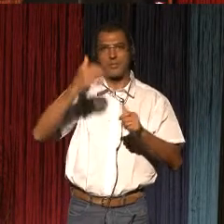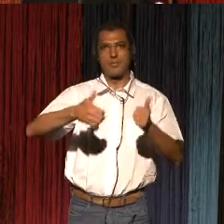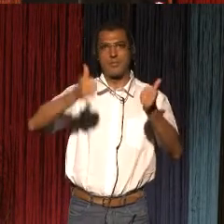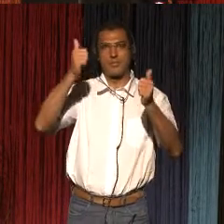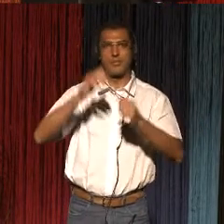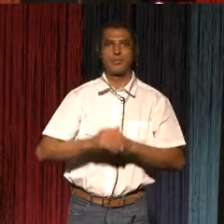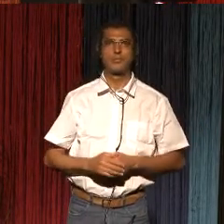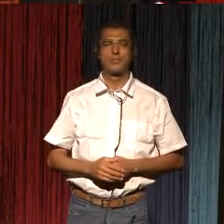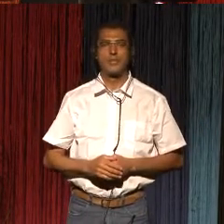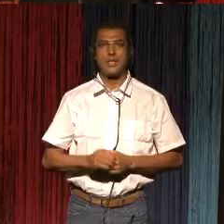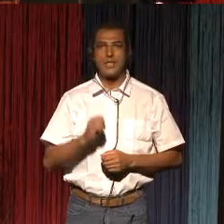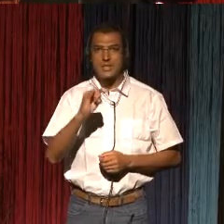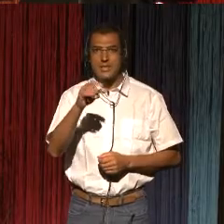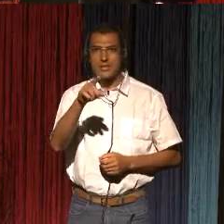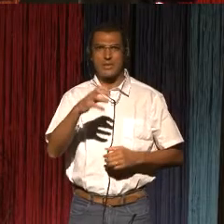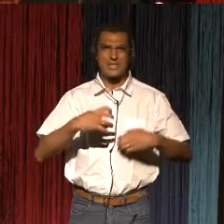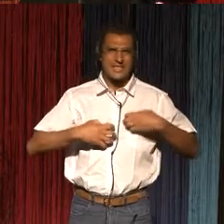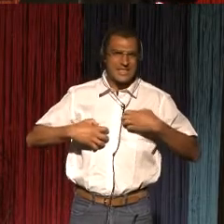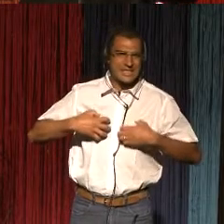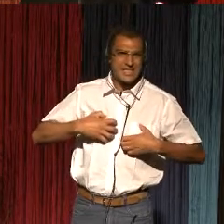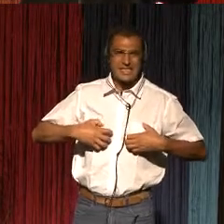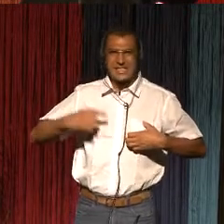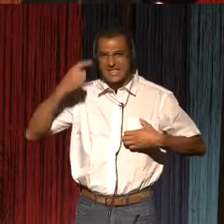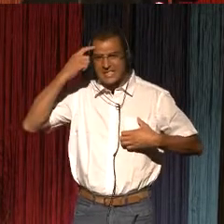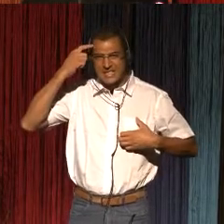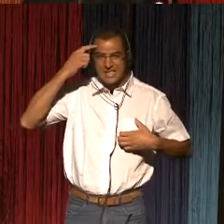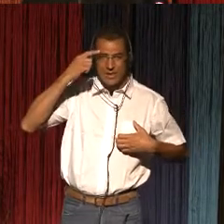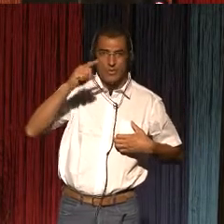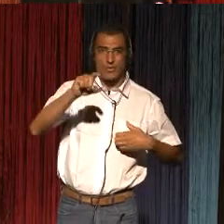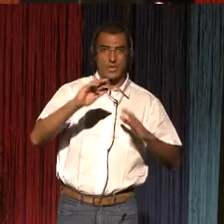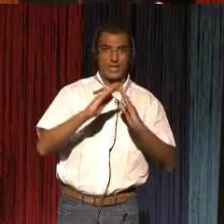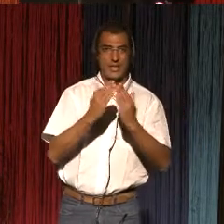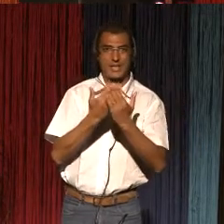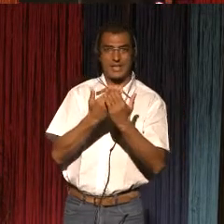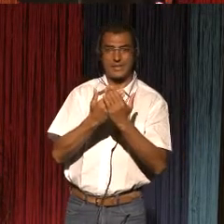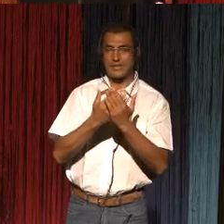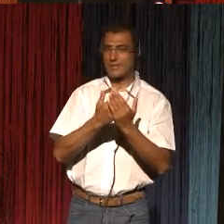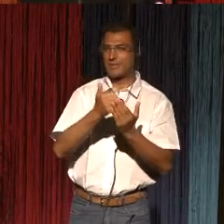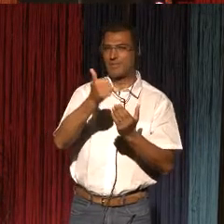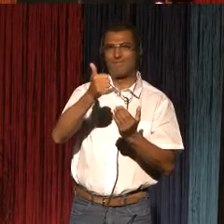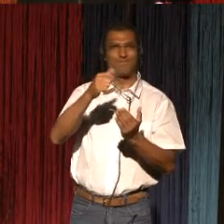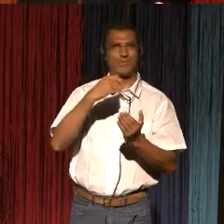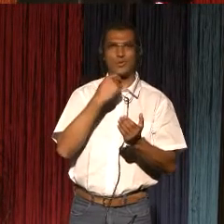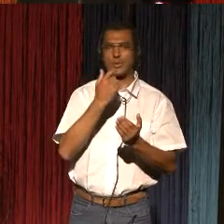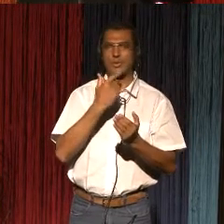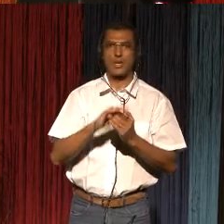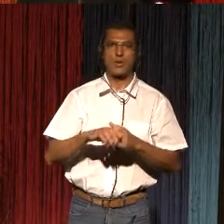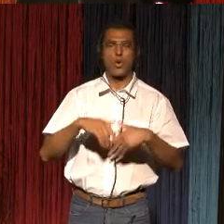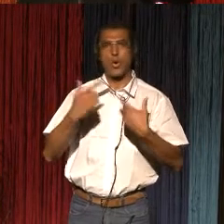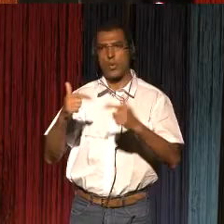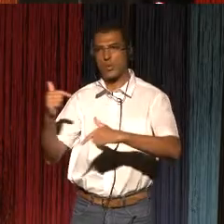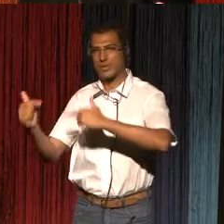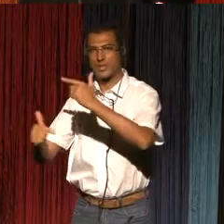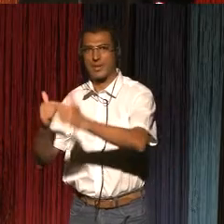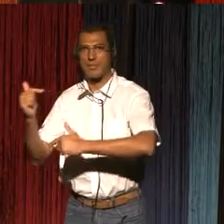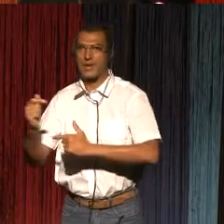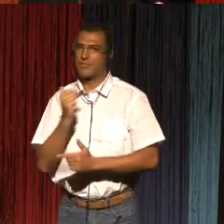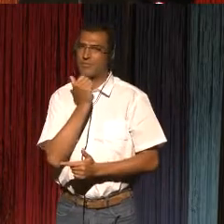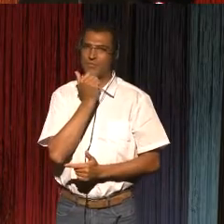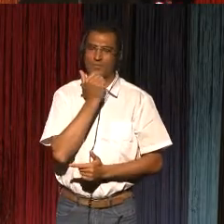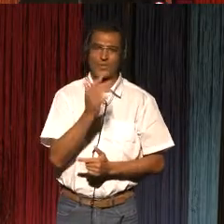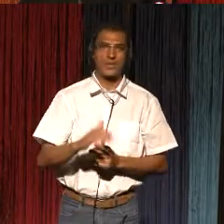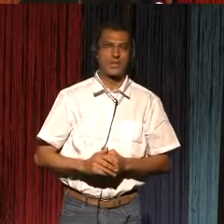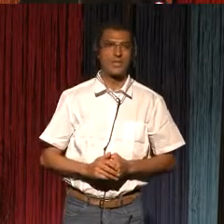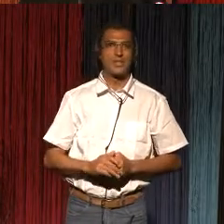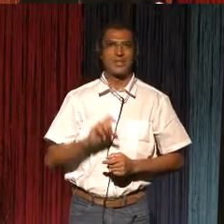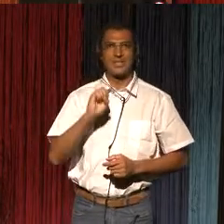Se você estiver estressado, você não consegue se sair bem na escola ou no trabalho. Quando estressado, você não consegue ser o pai